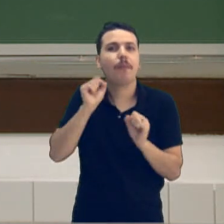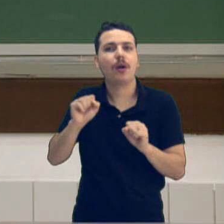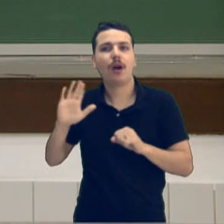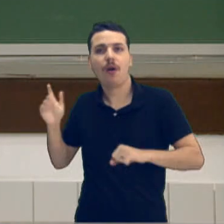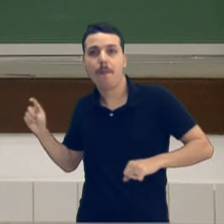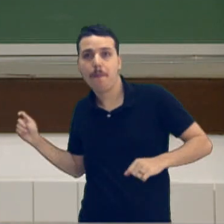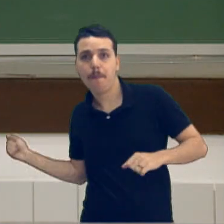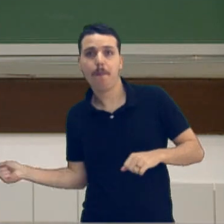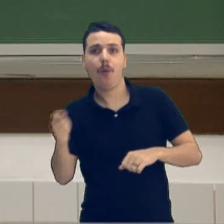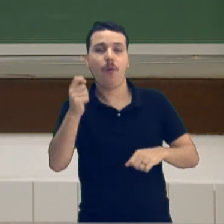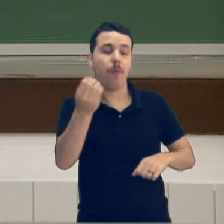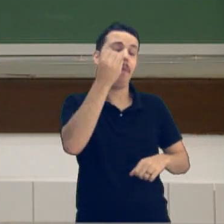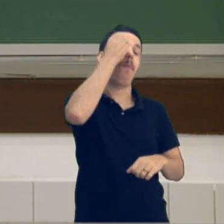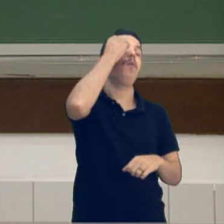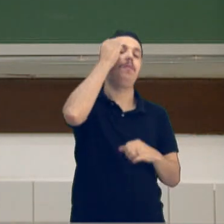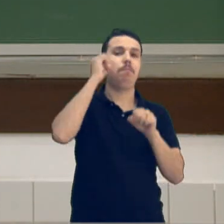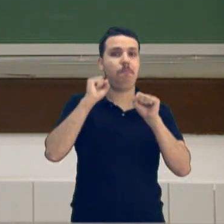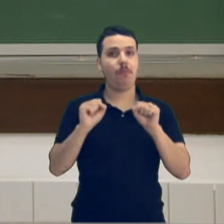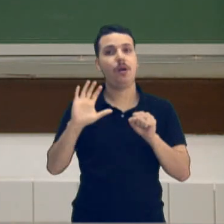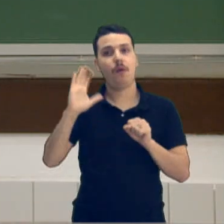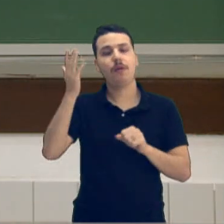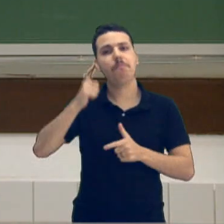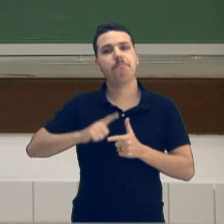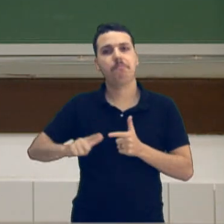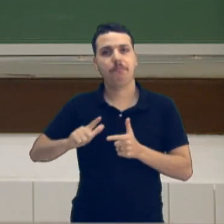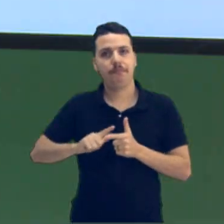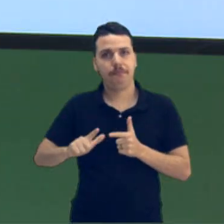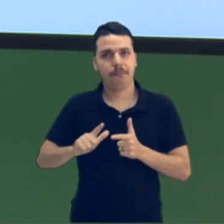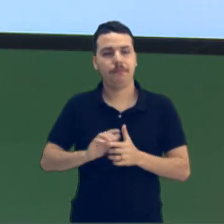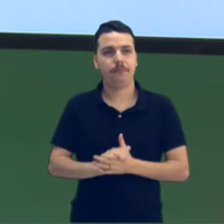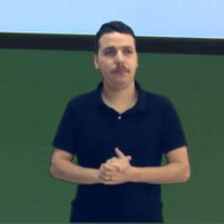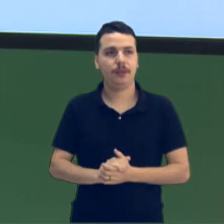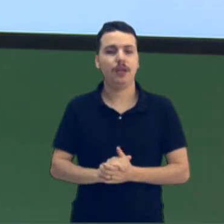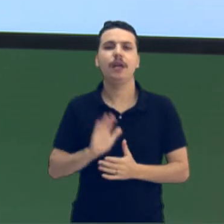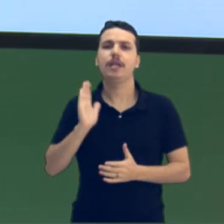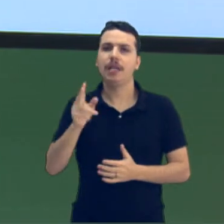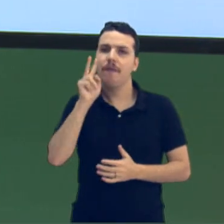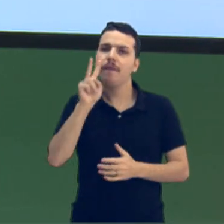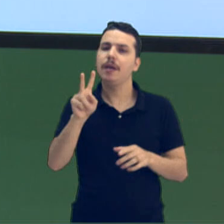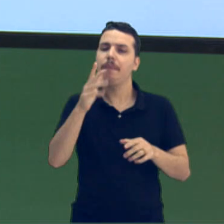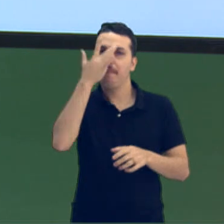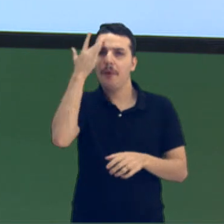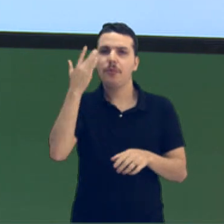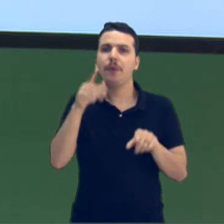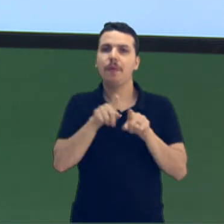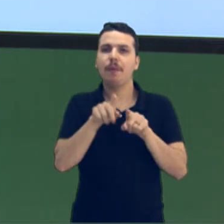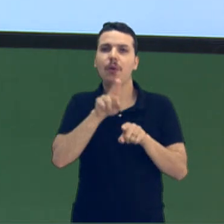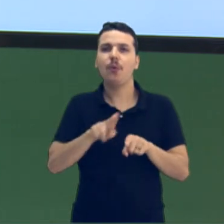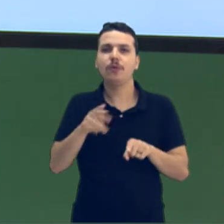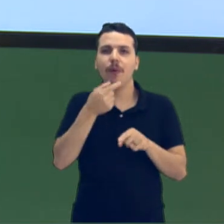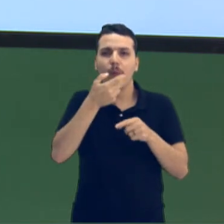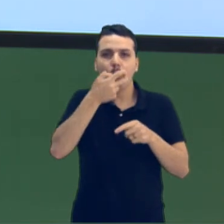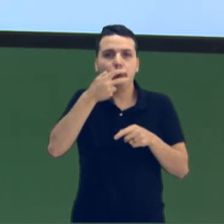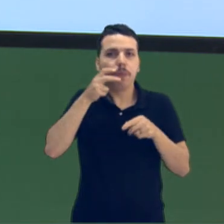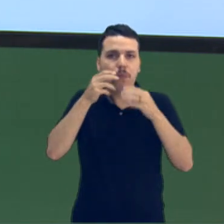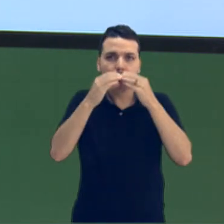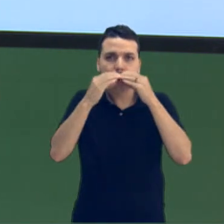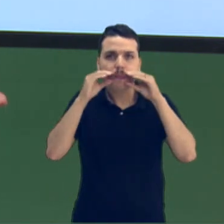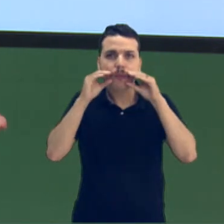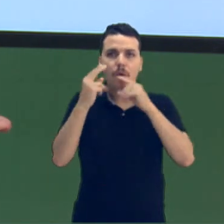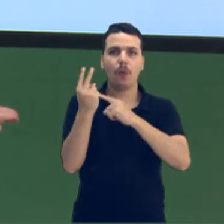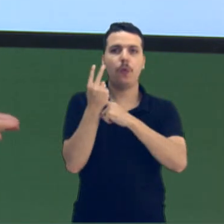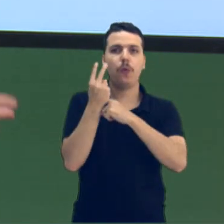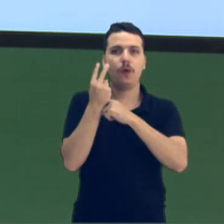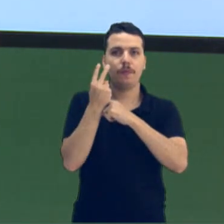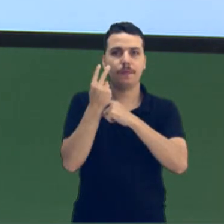uma pancada, né, e algum problema. Eu já vi também pessoas usando protetores nos dentes também, né? Então,